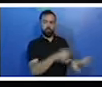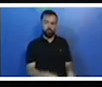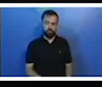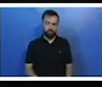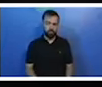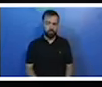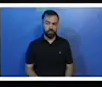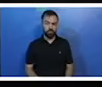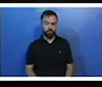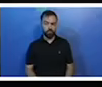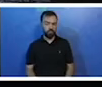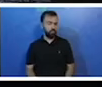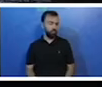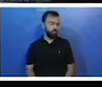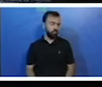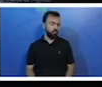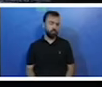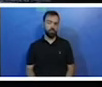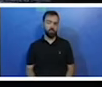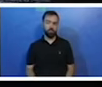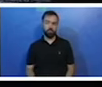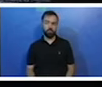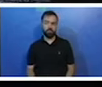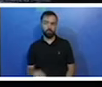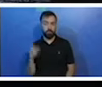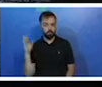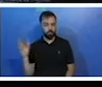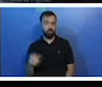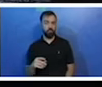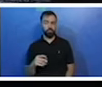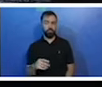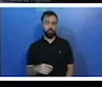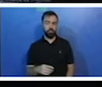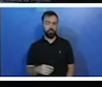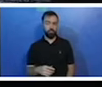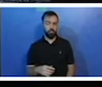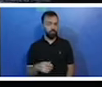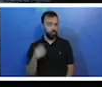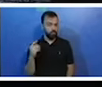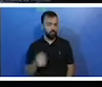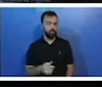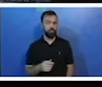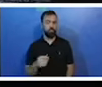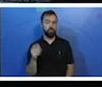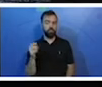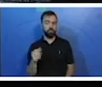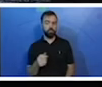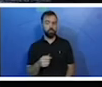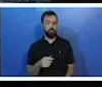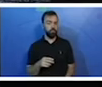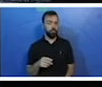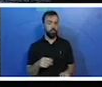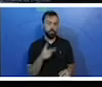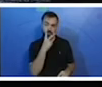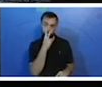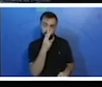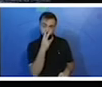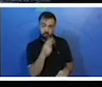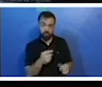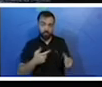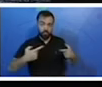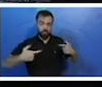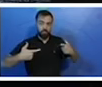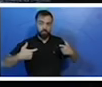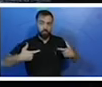mais extensas. Temos aqui o paintball. Paintball é uma atividade que simula treinamentos de